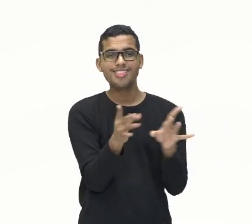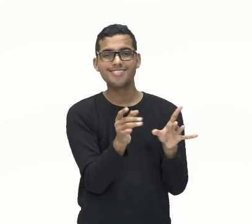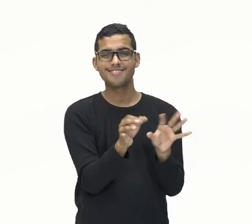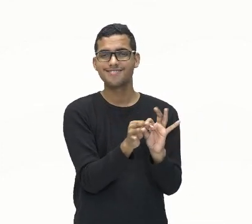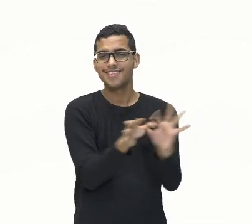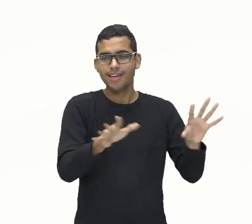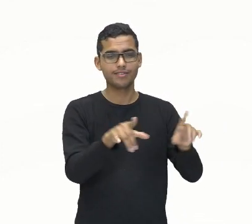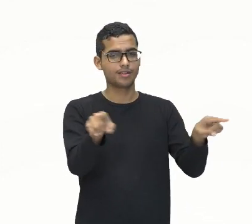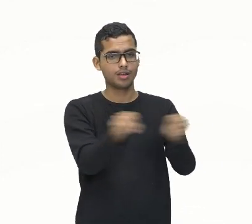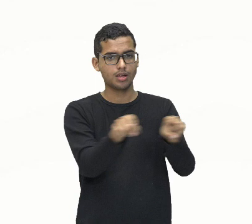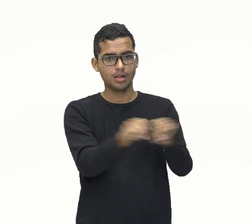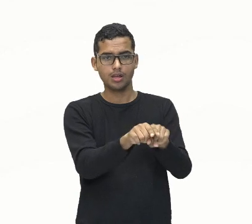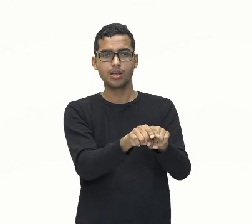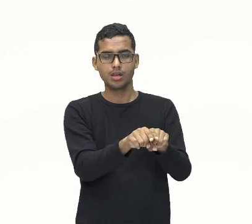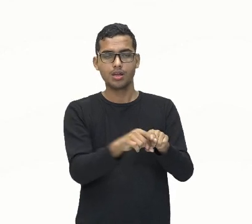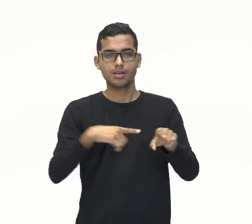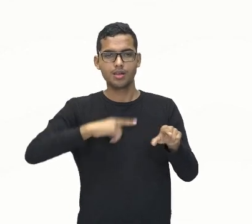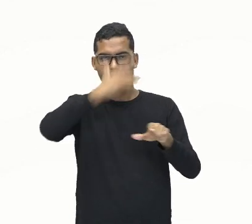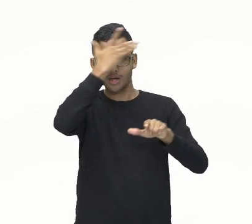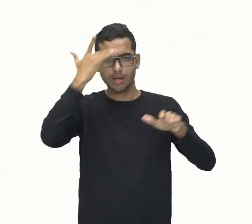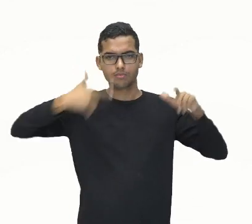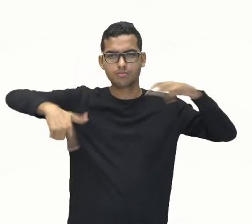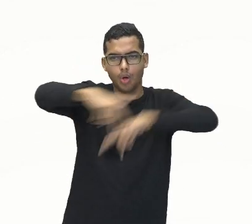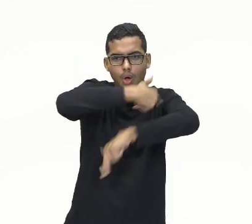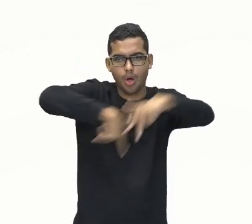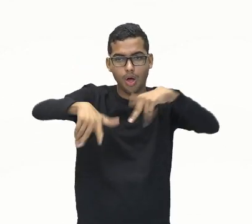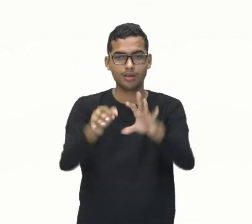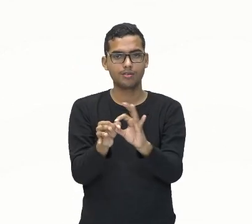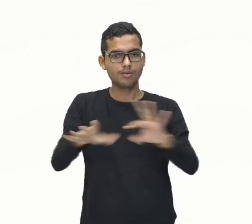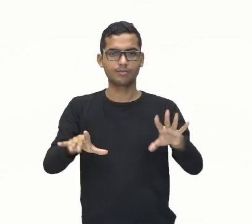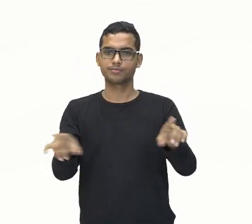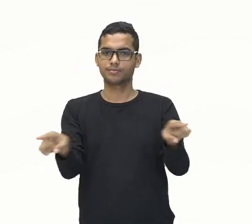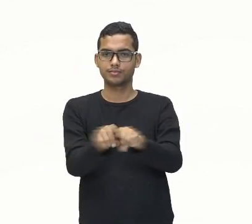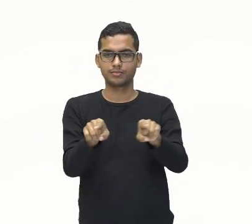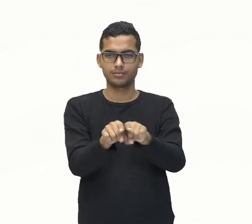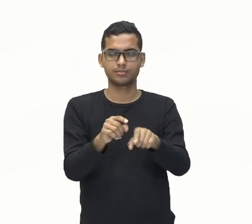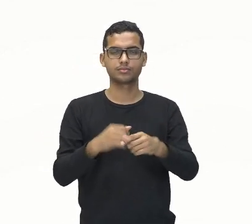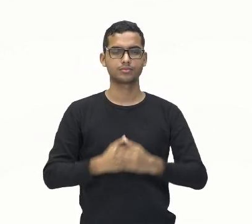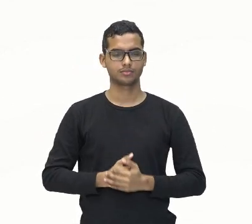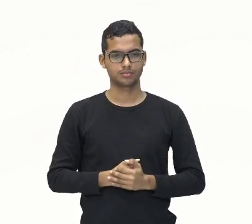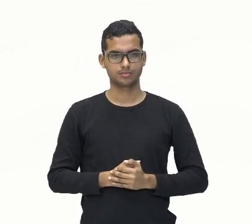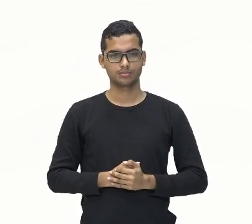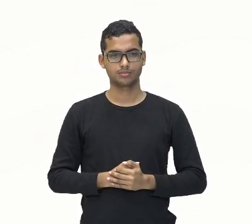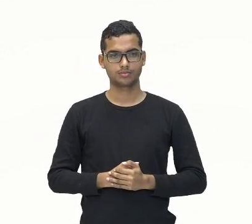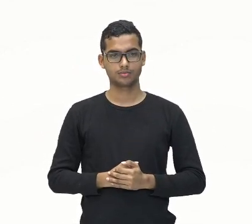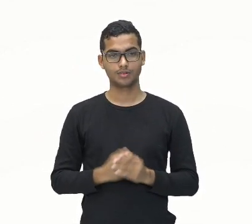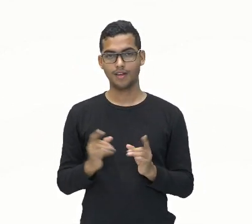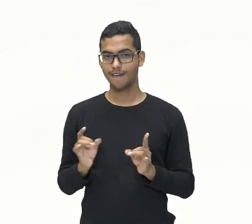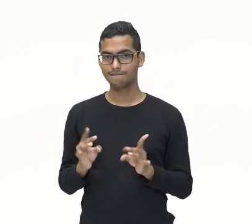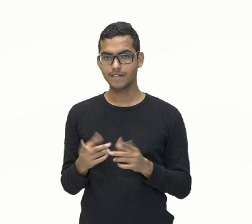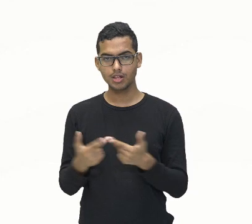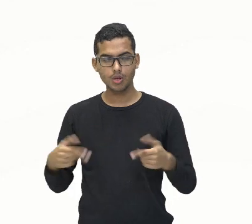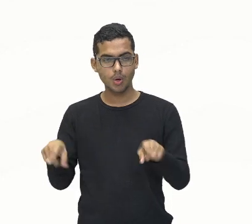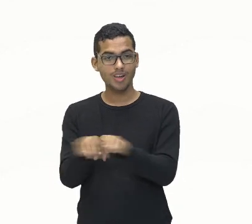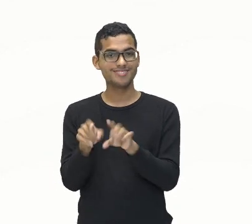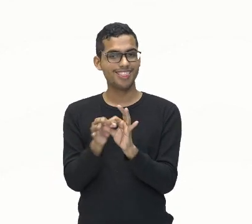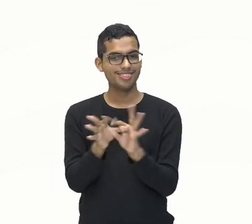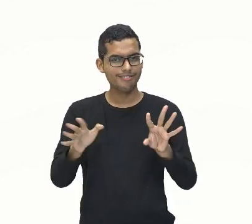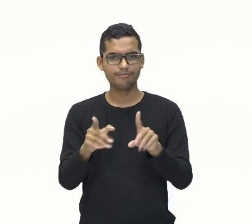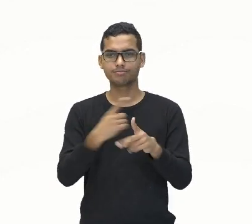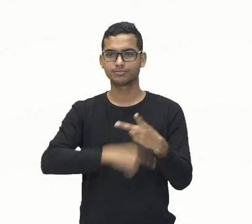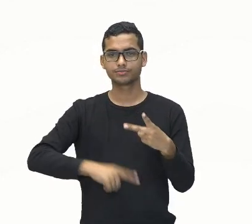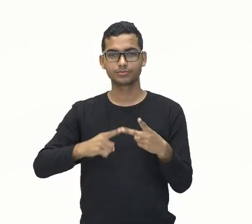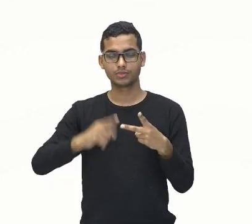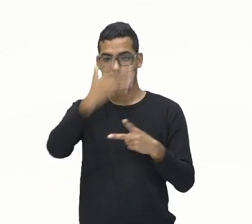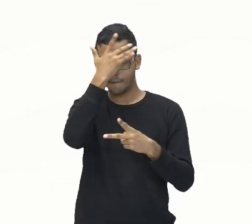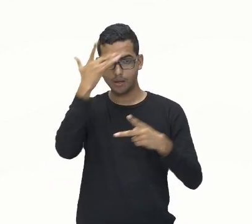livre circulação de pessoas. Observem esse detalhe, livre comércio e